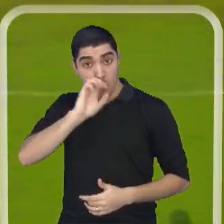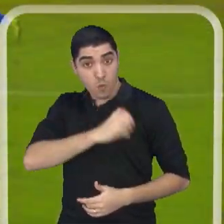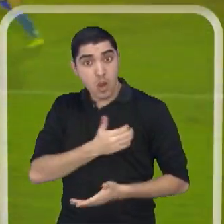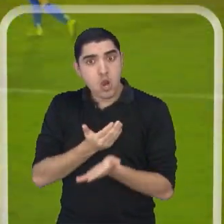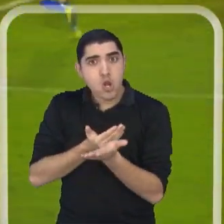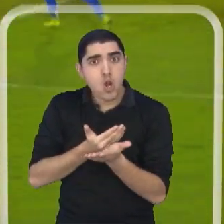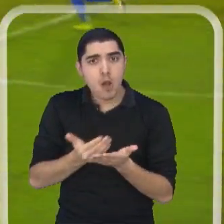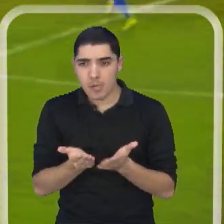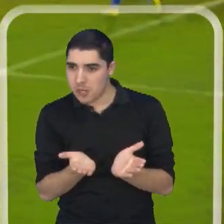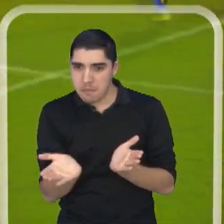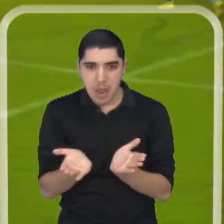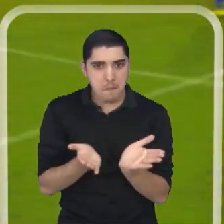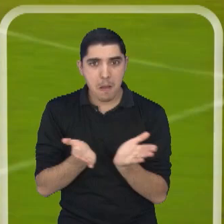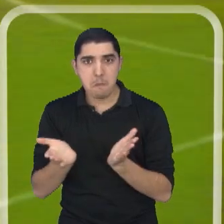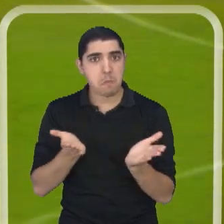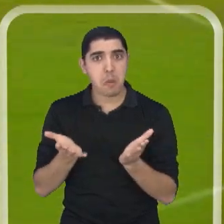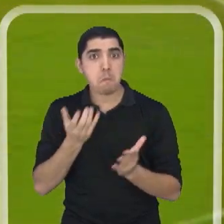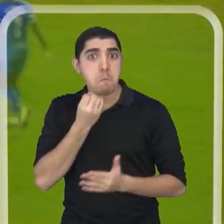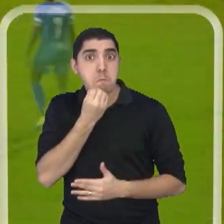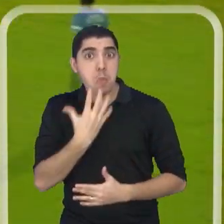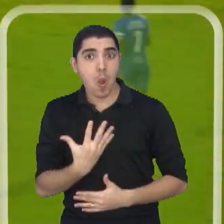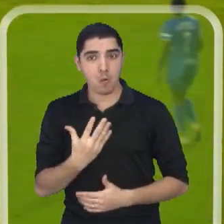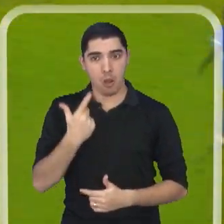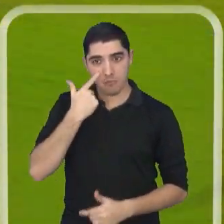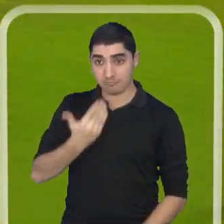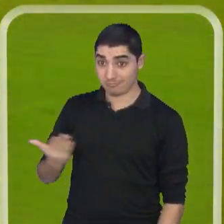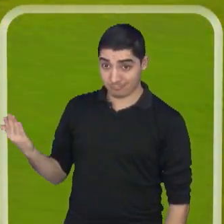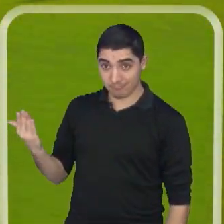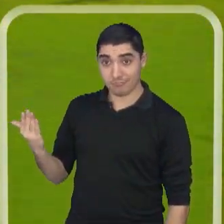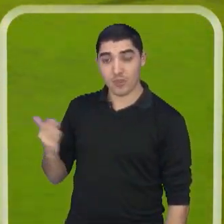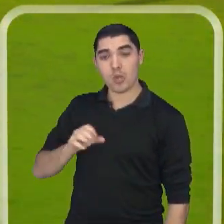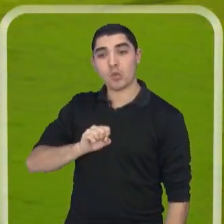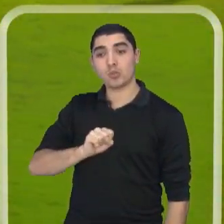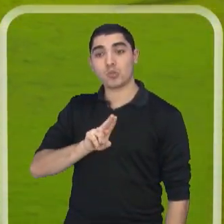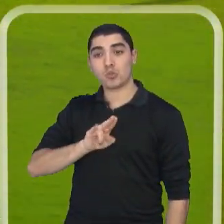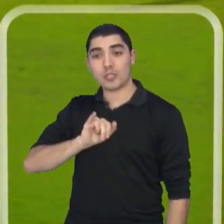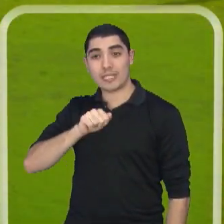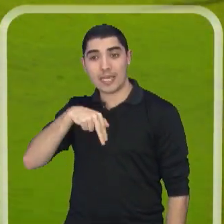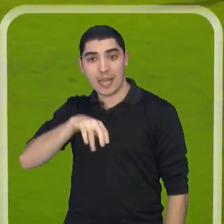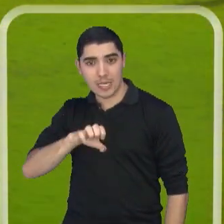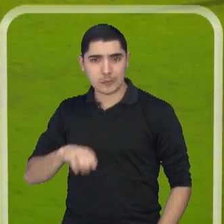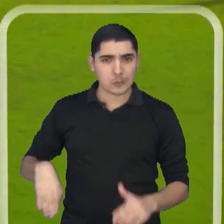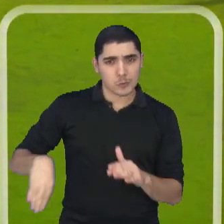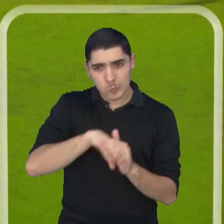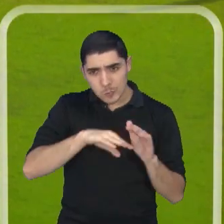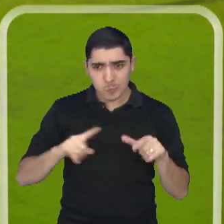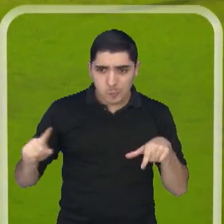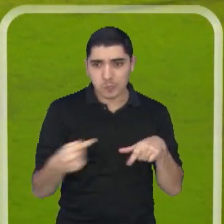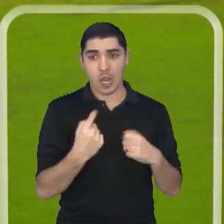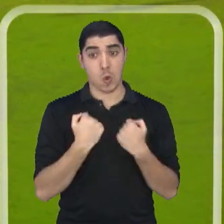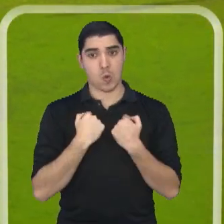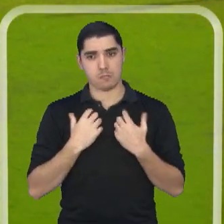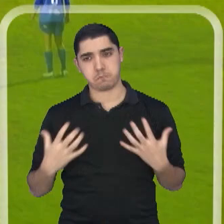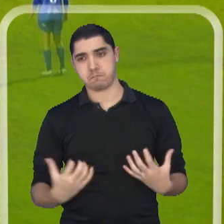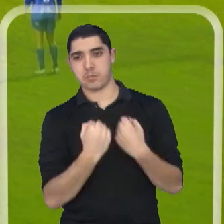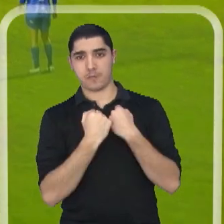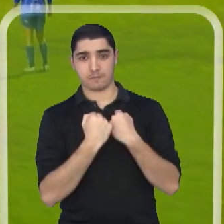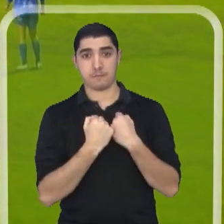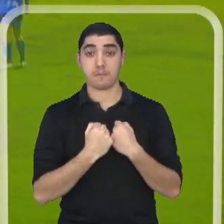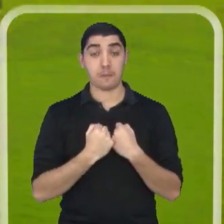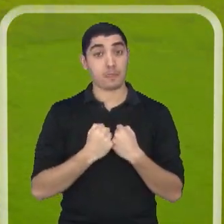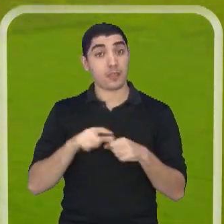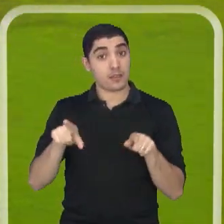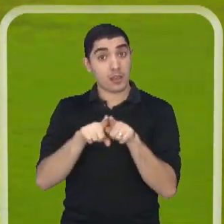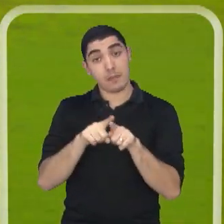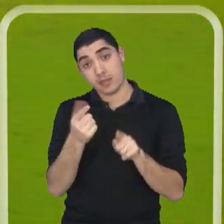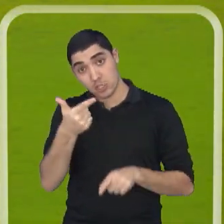Vale gostavam da partida. Nesta jogada, a lateral Suiane disparou e conseguiu uma boa finalização. Em jogada